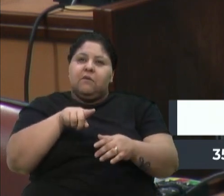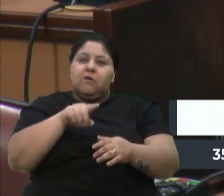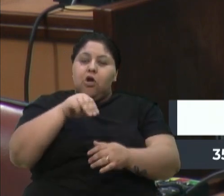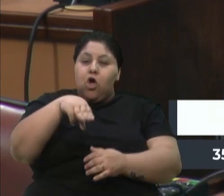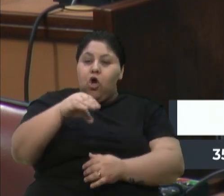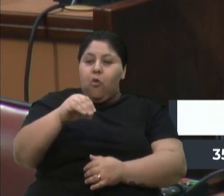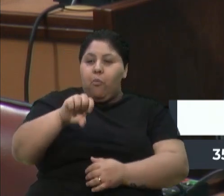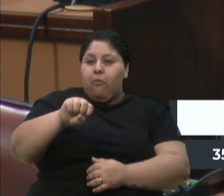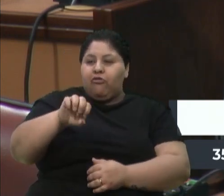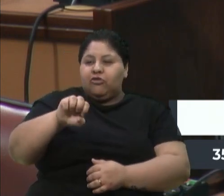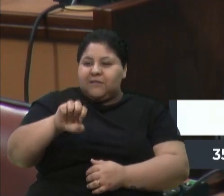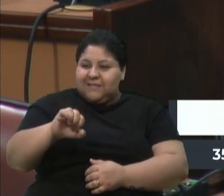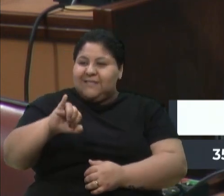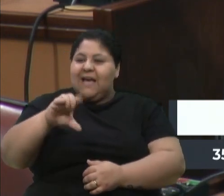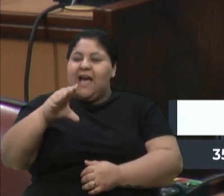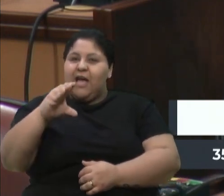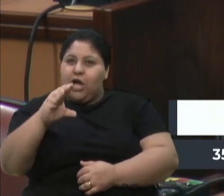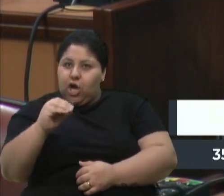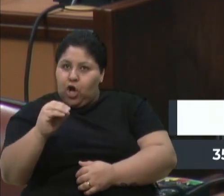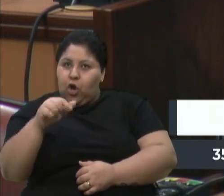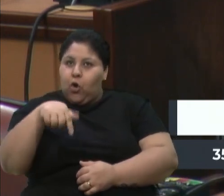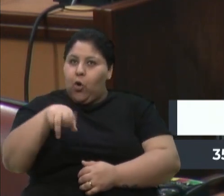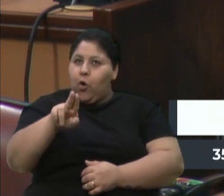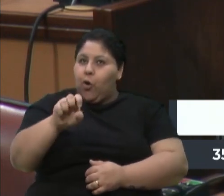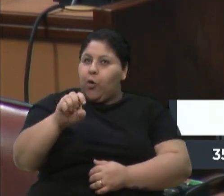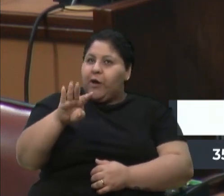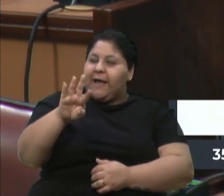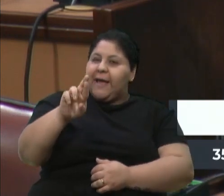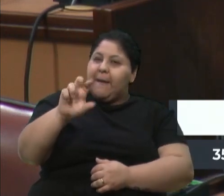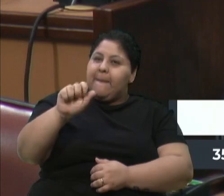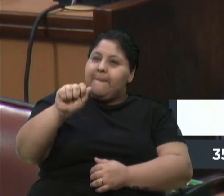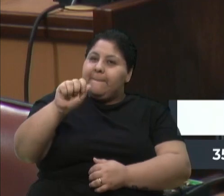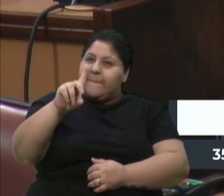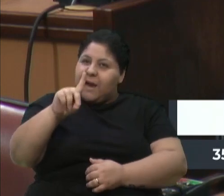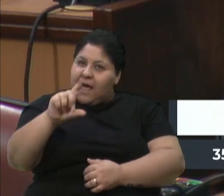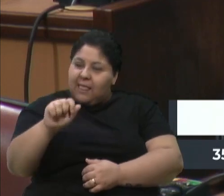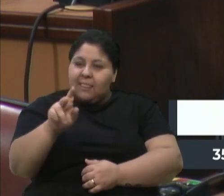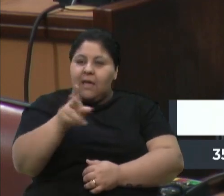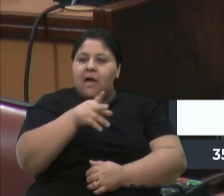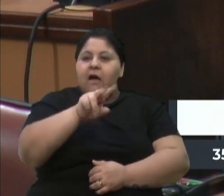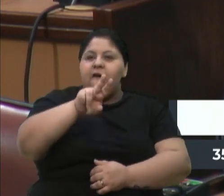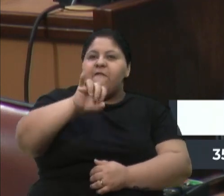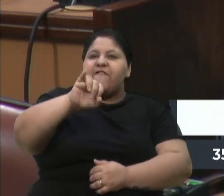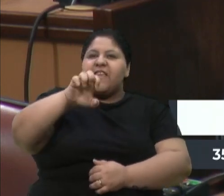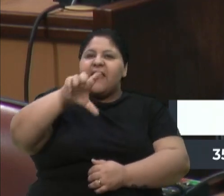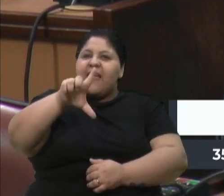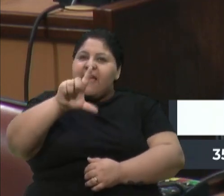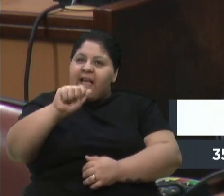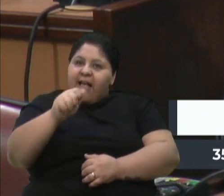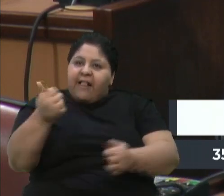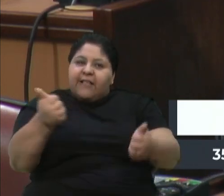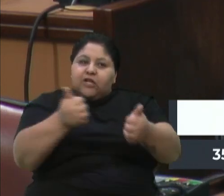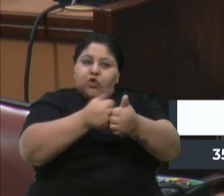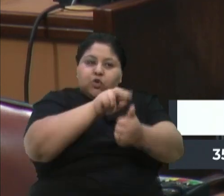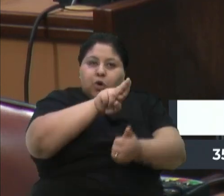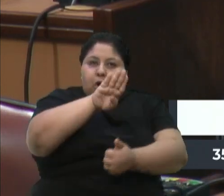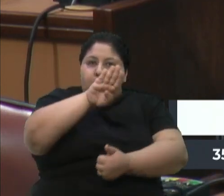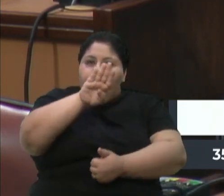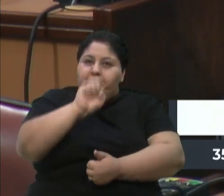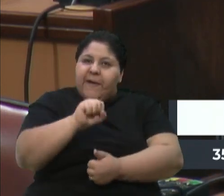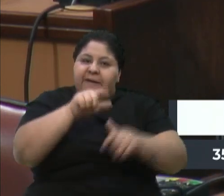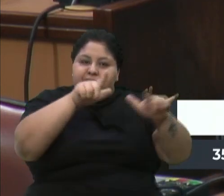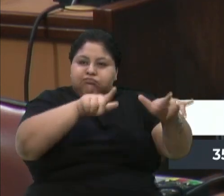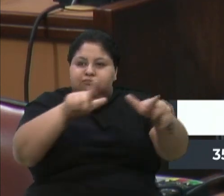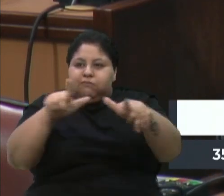junta a UBS do Cinquentenário, né? O consultório na rua, o consultório odontológico, se junta também a questão